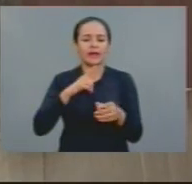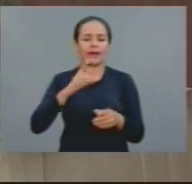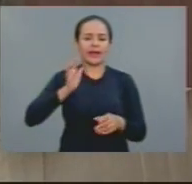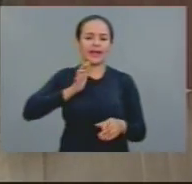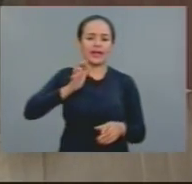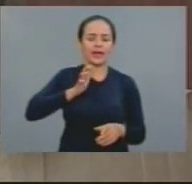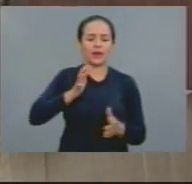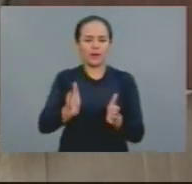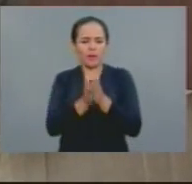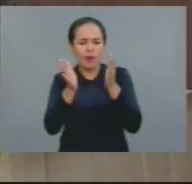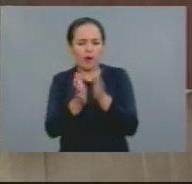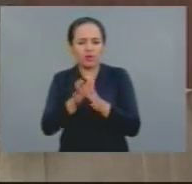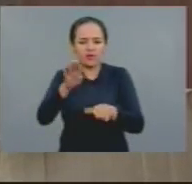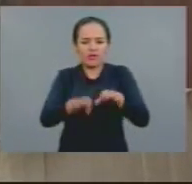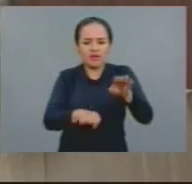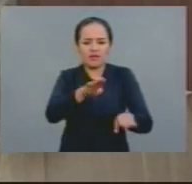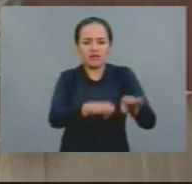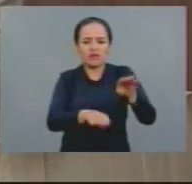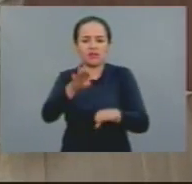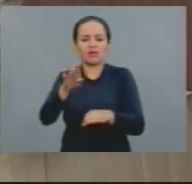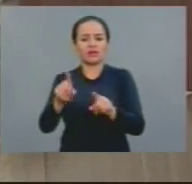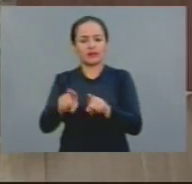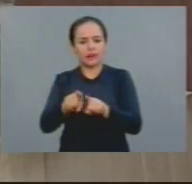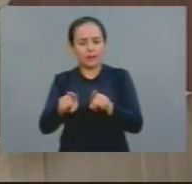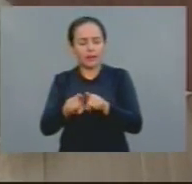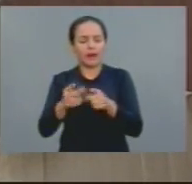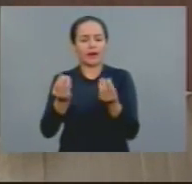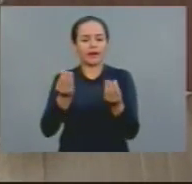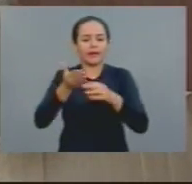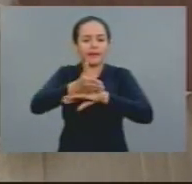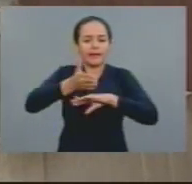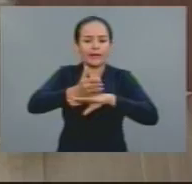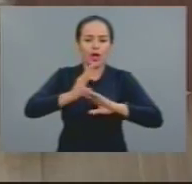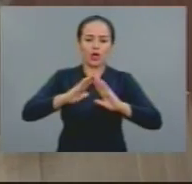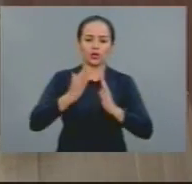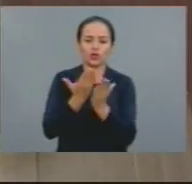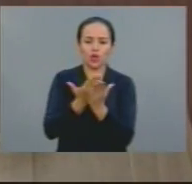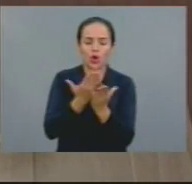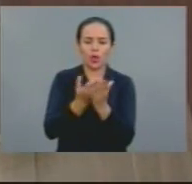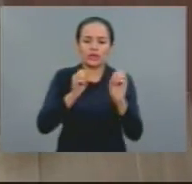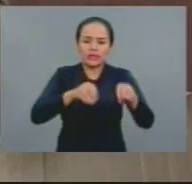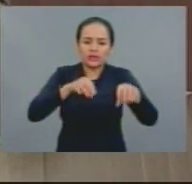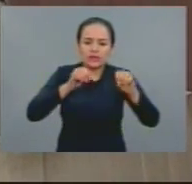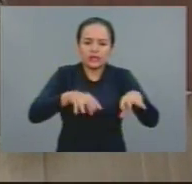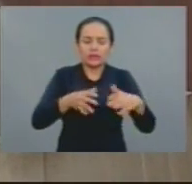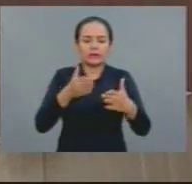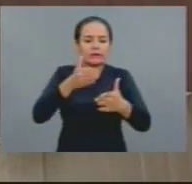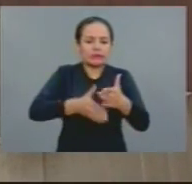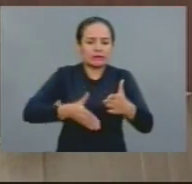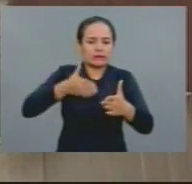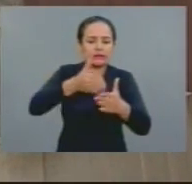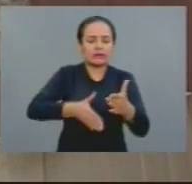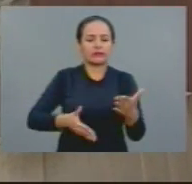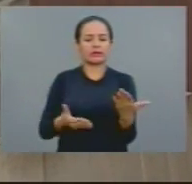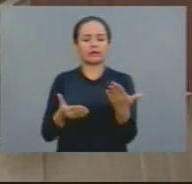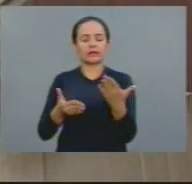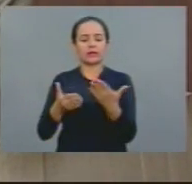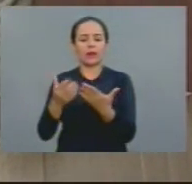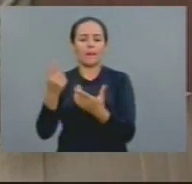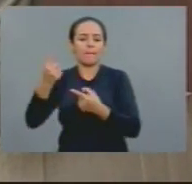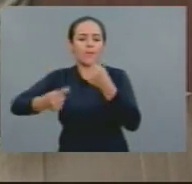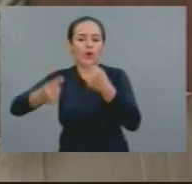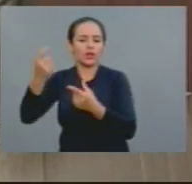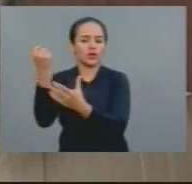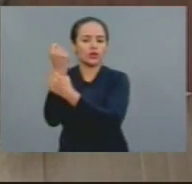e a pobreza, a desigualdade do acesso ao saber, a desigualdade do acesso a políticas sociais básicas que garantam